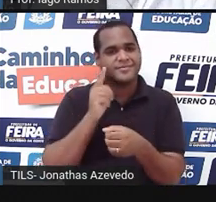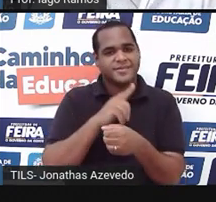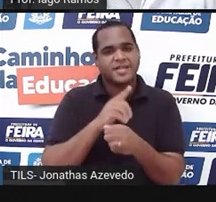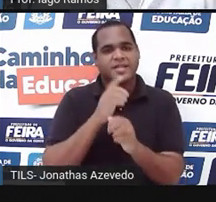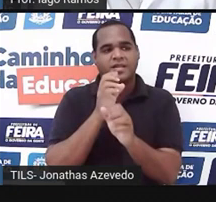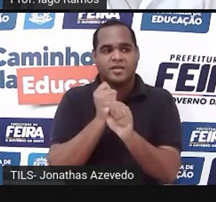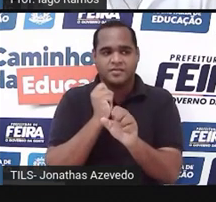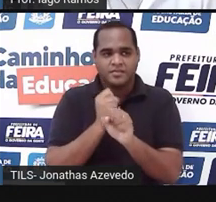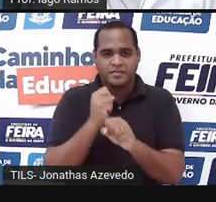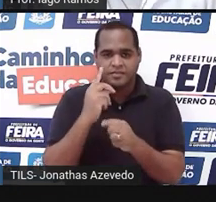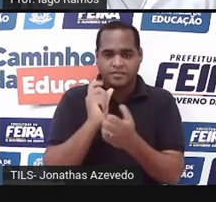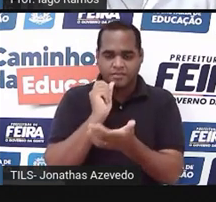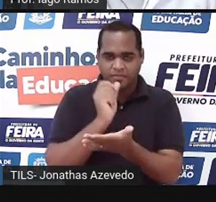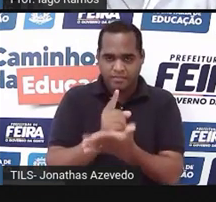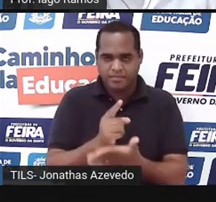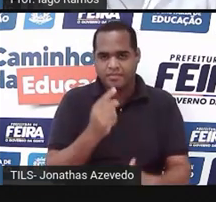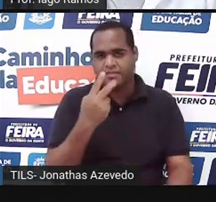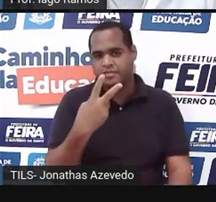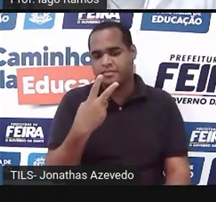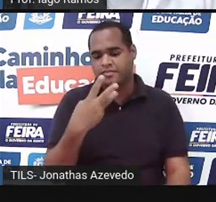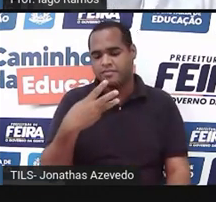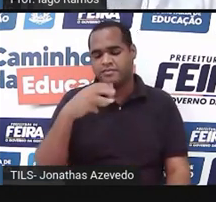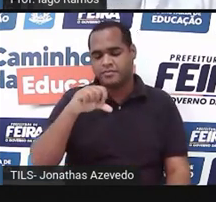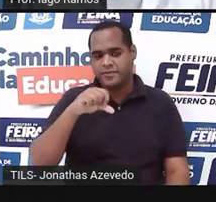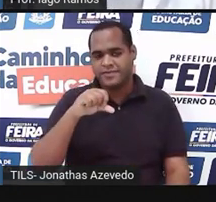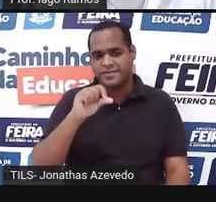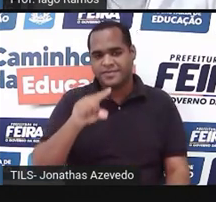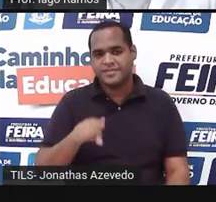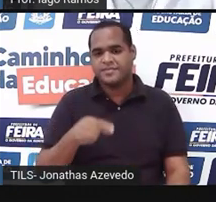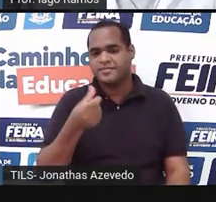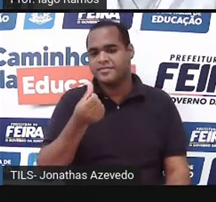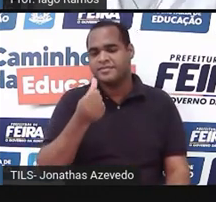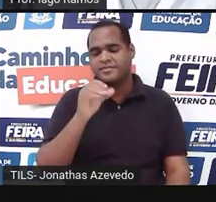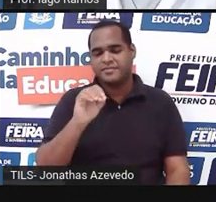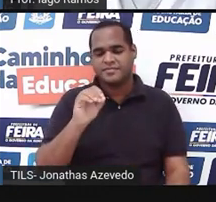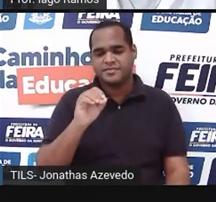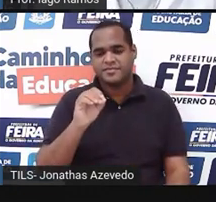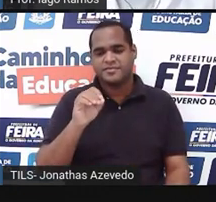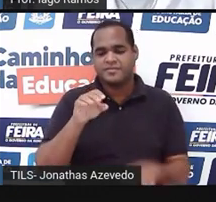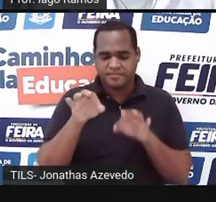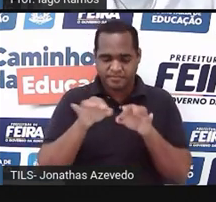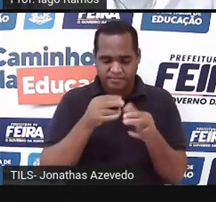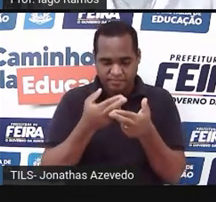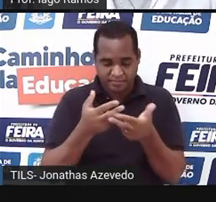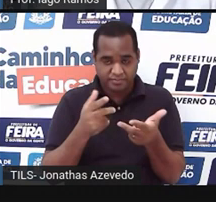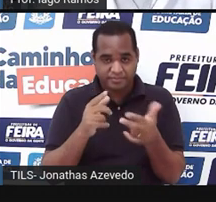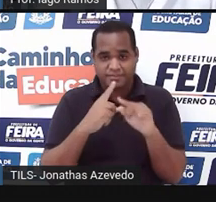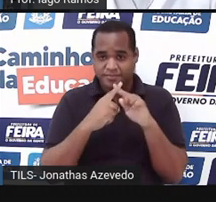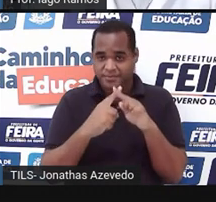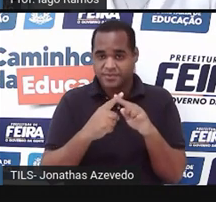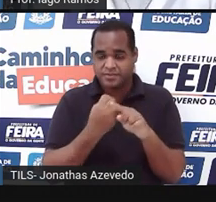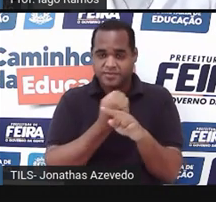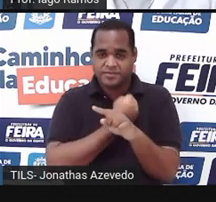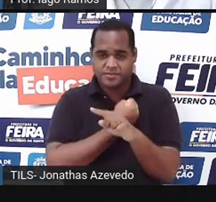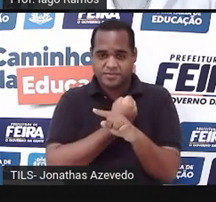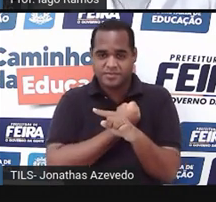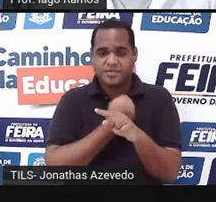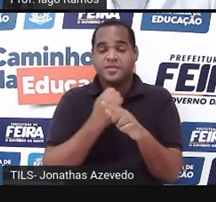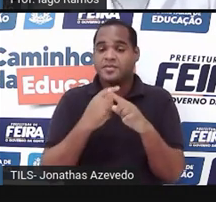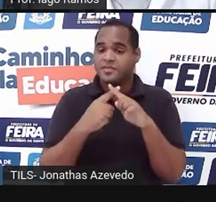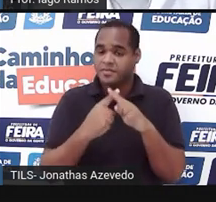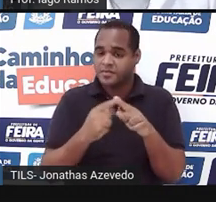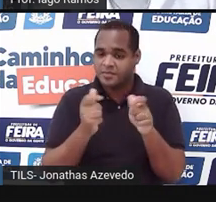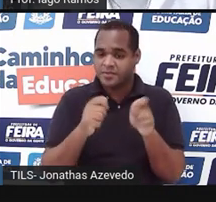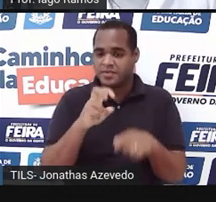ter que dar o que você pagou o que é 239 60 então para resolver essa equação é x é um número que